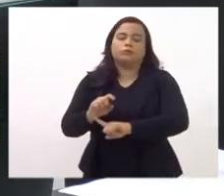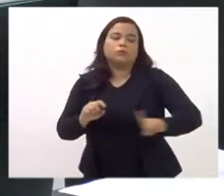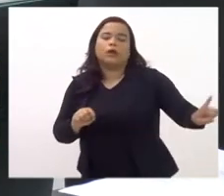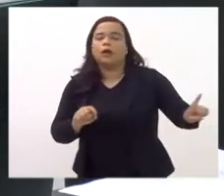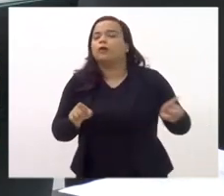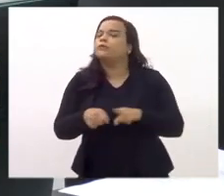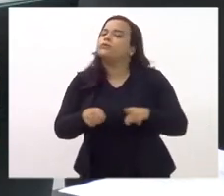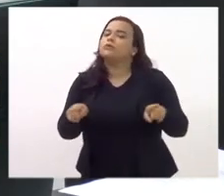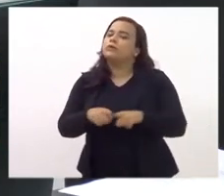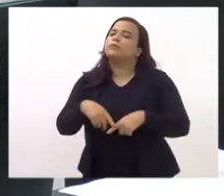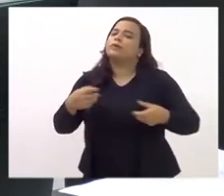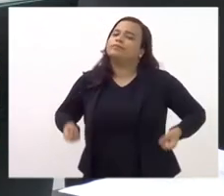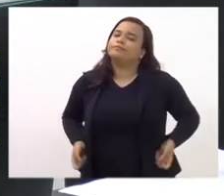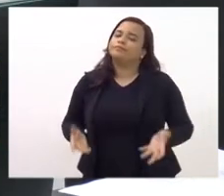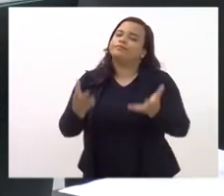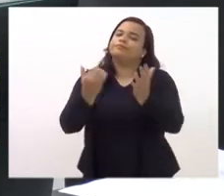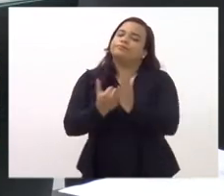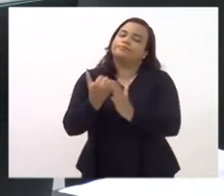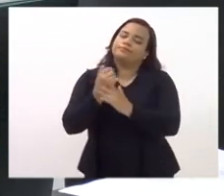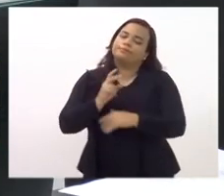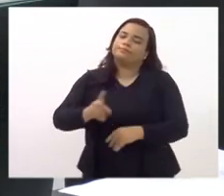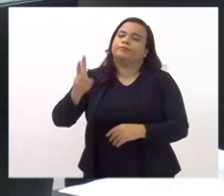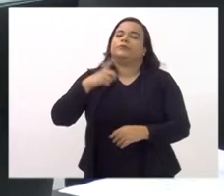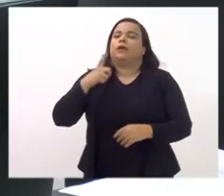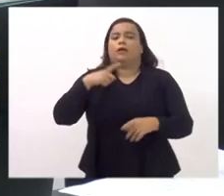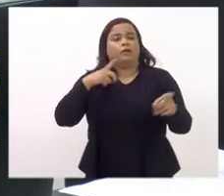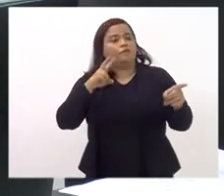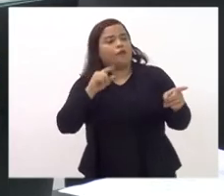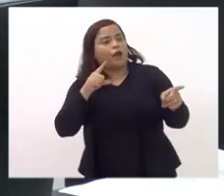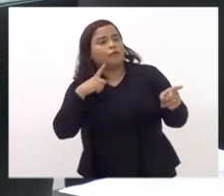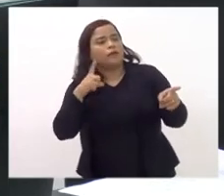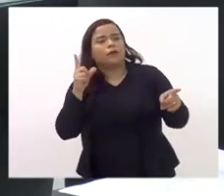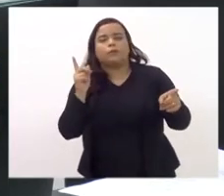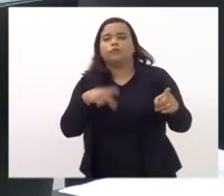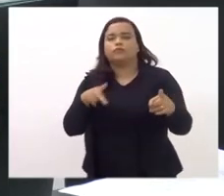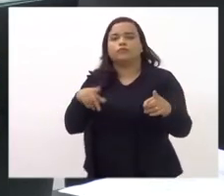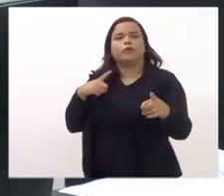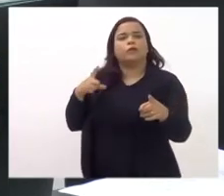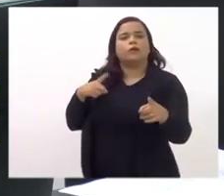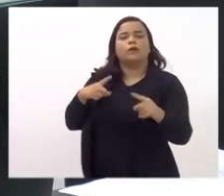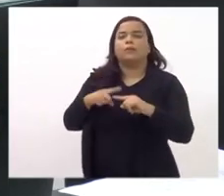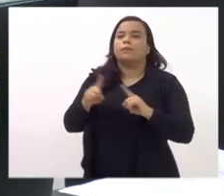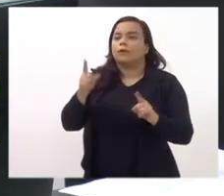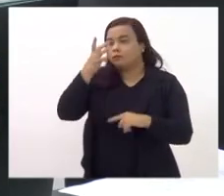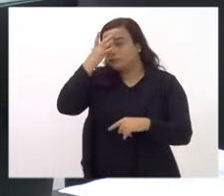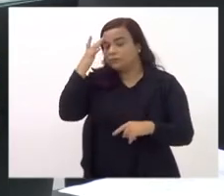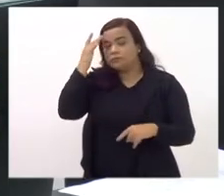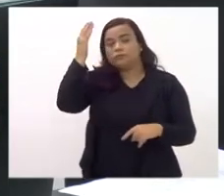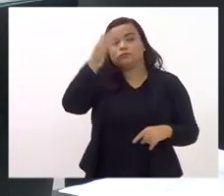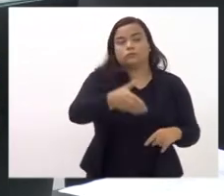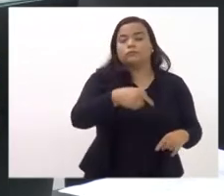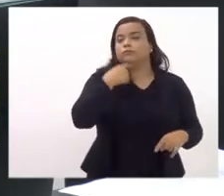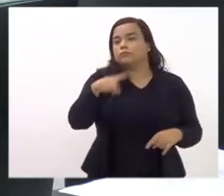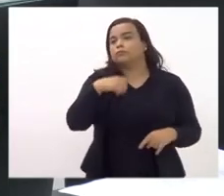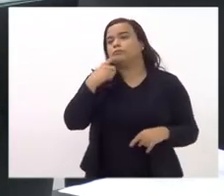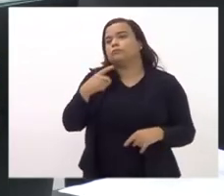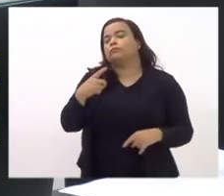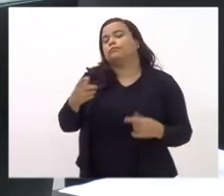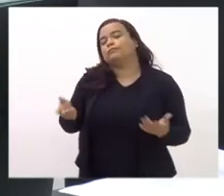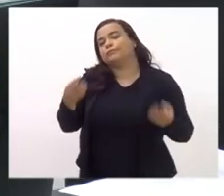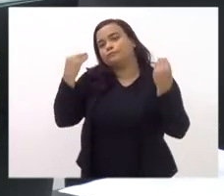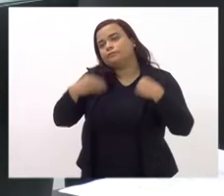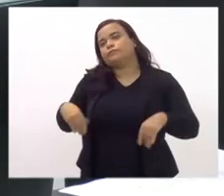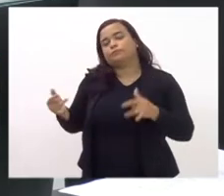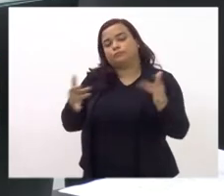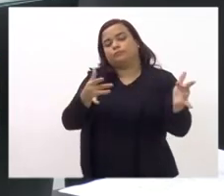tendo um dispêndio que você tem a vaga, tem o professor e ela deixa de ser ocupada porque o estudante não consegue permanecer. É a